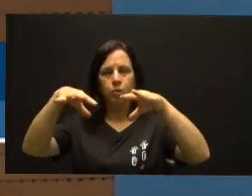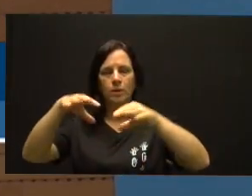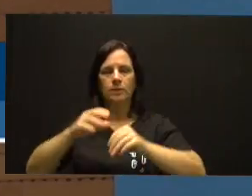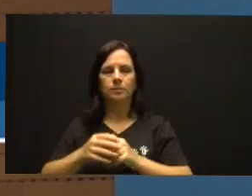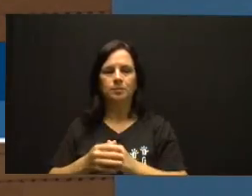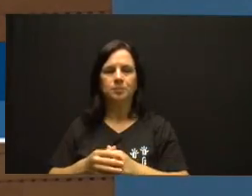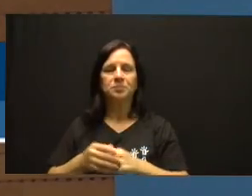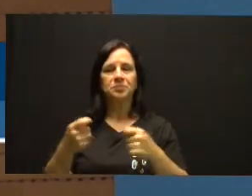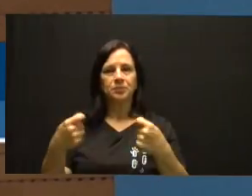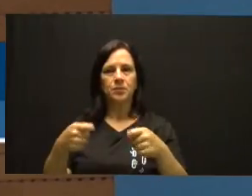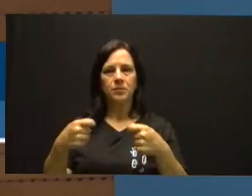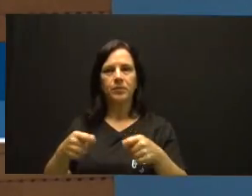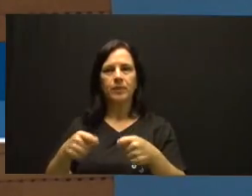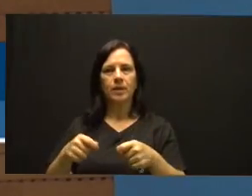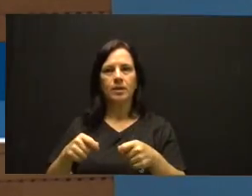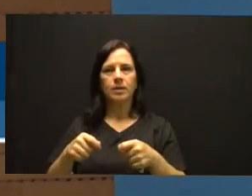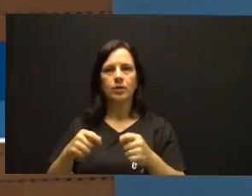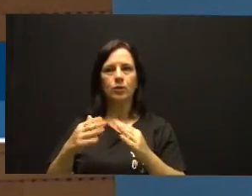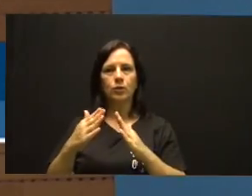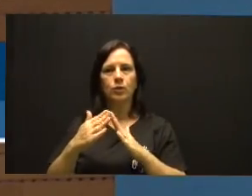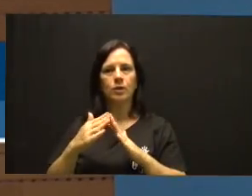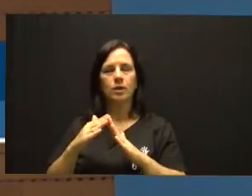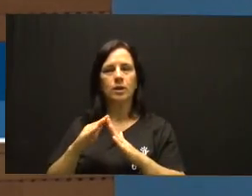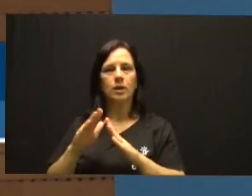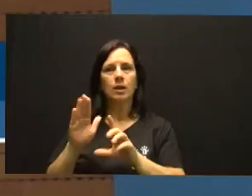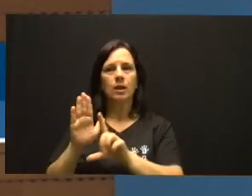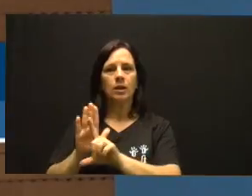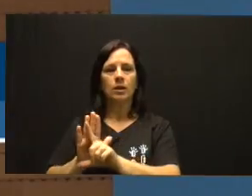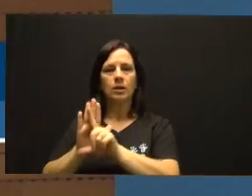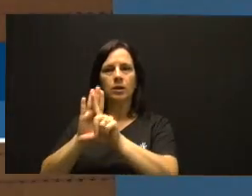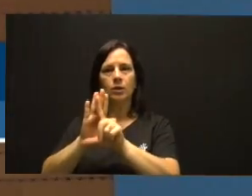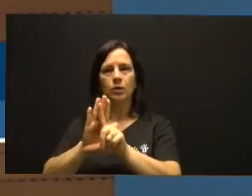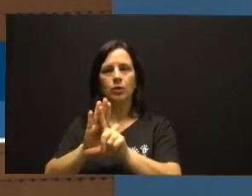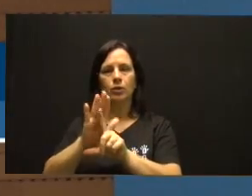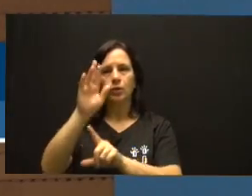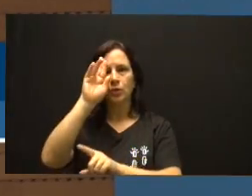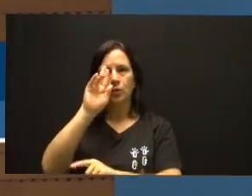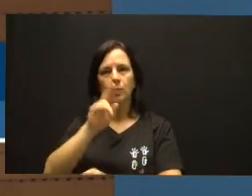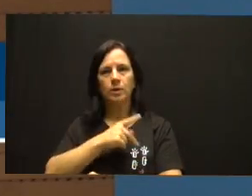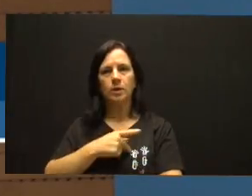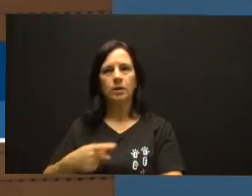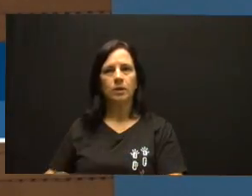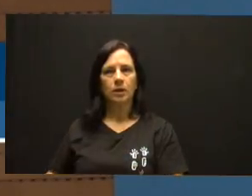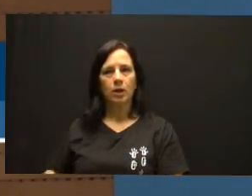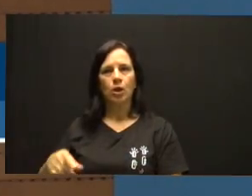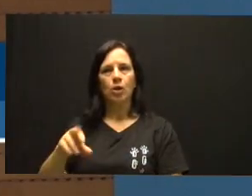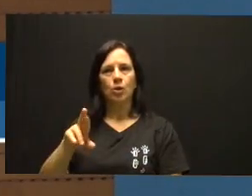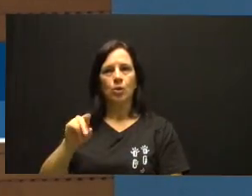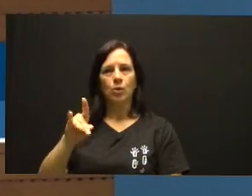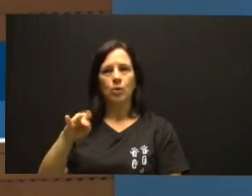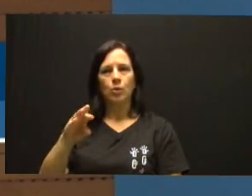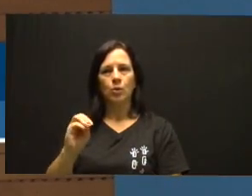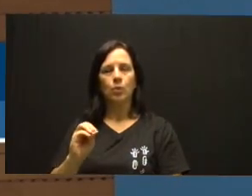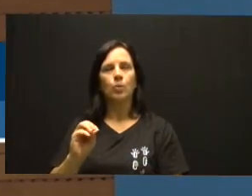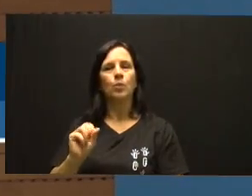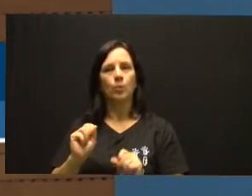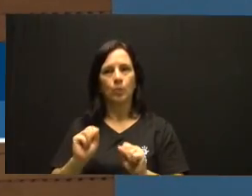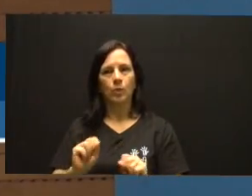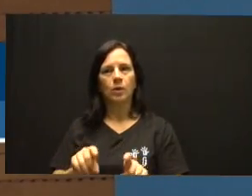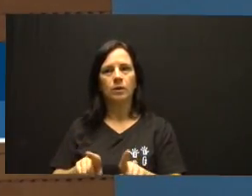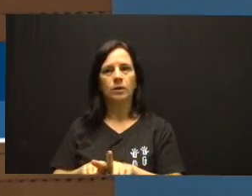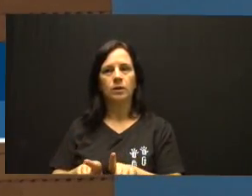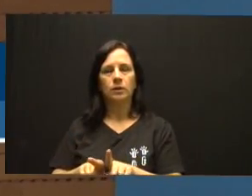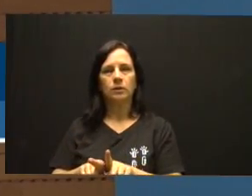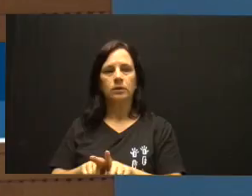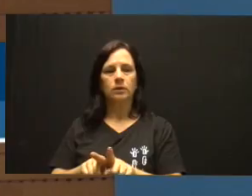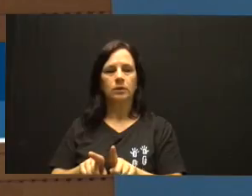Por isso, é necessário que essa Casa de Leis, né, senhor presidente Rodrigo, que possa também tomar a